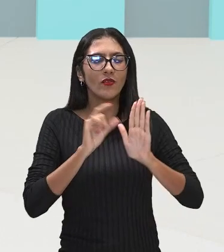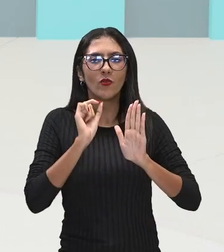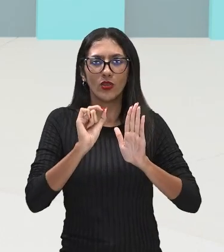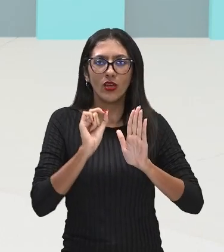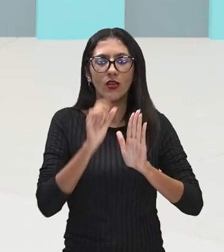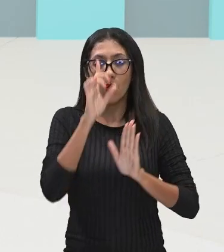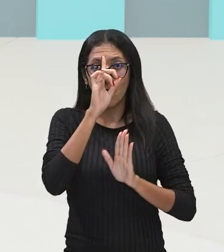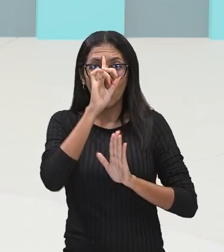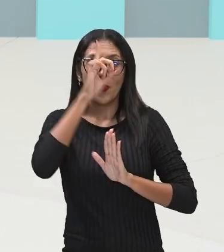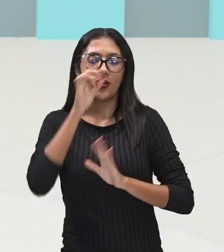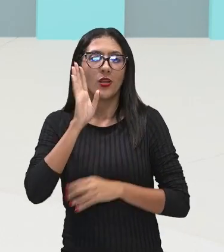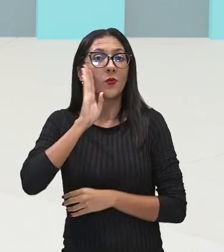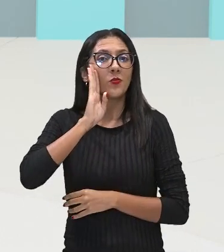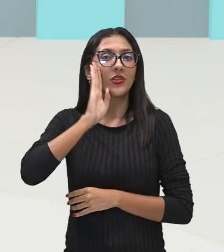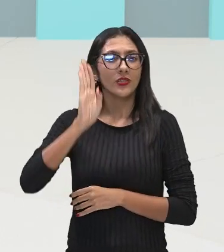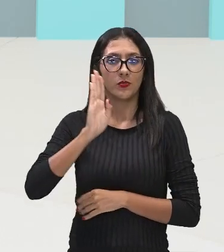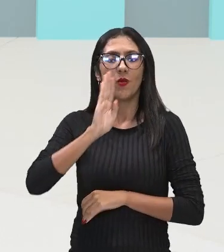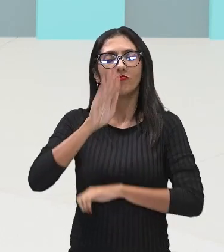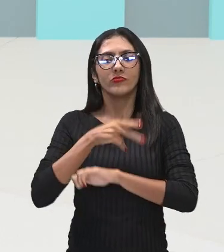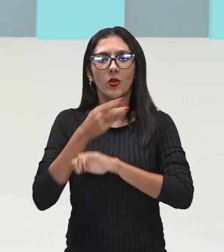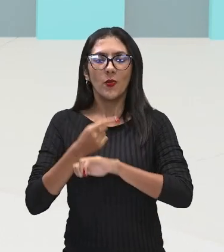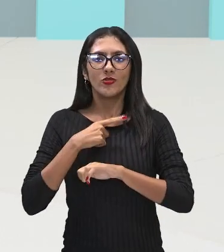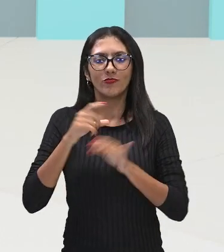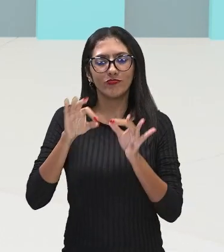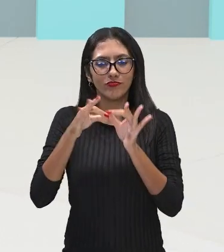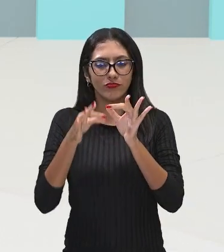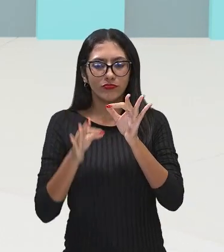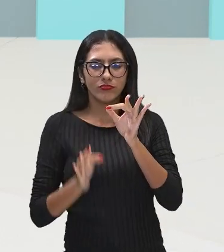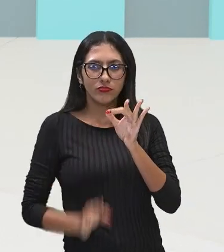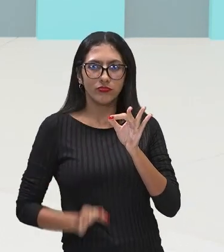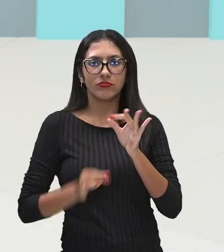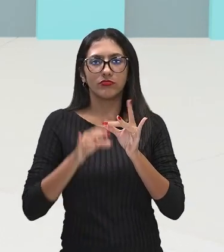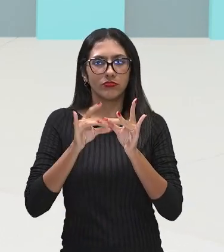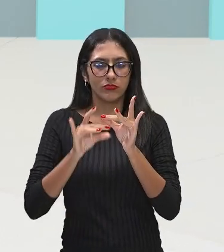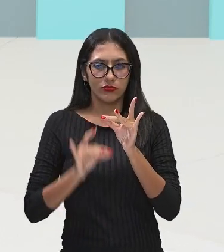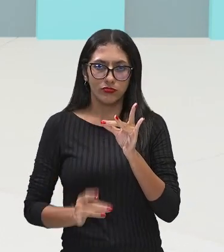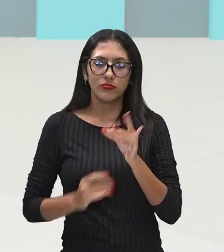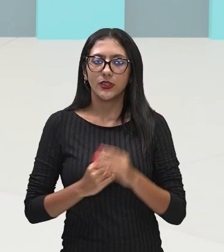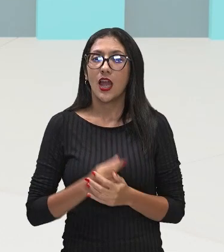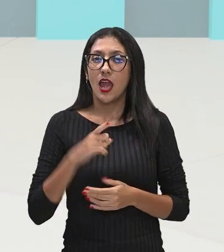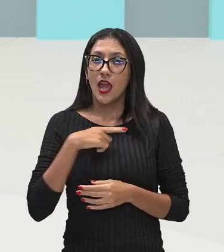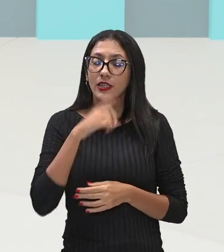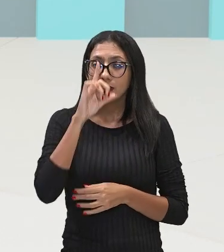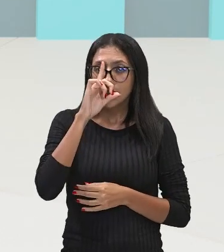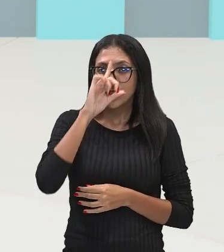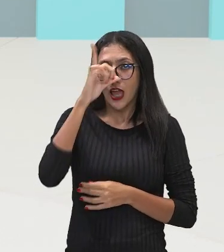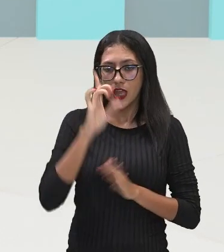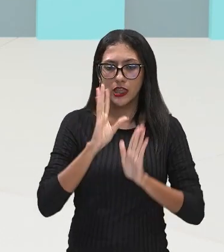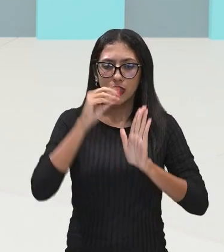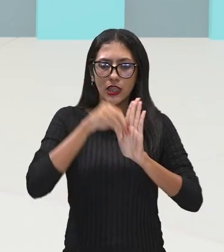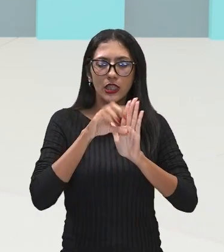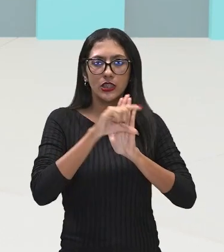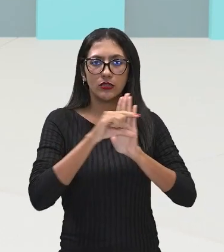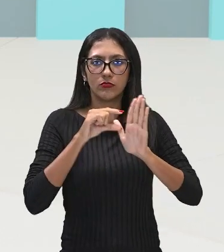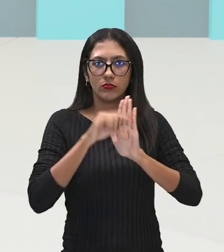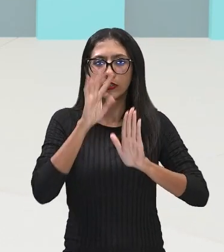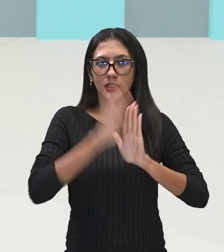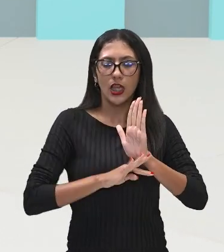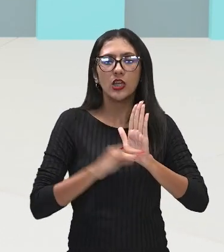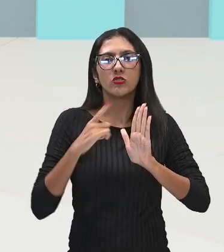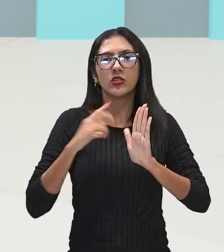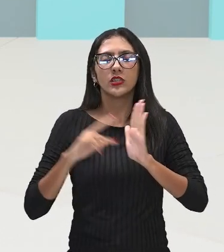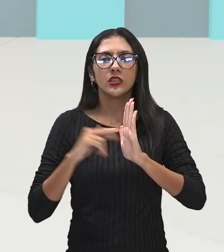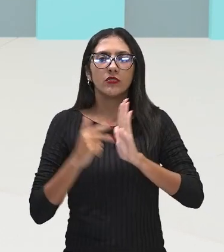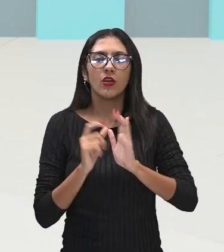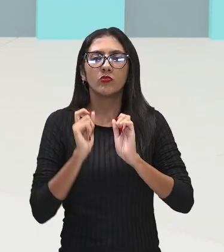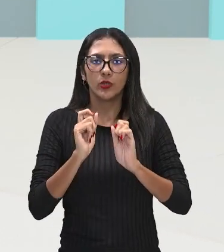central que vai sendo desenvolvida. Essas ideias que são desenvolvidas, nós chamamos de secundárias. Então,